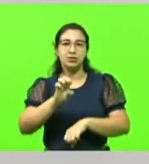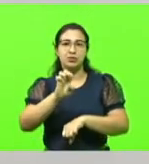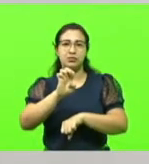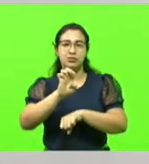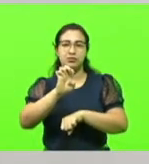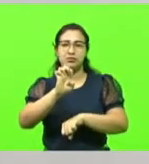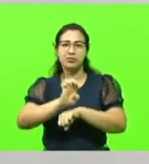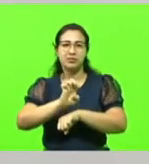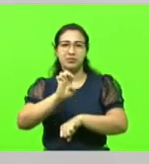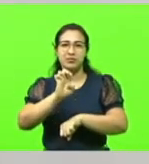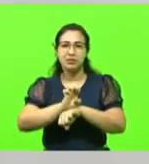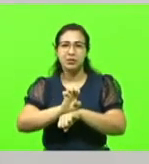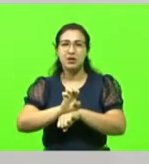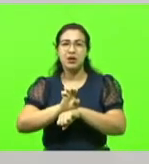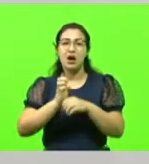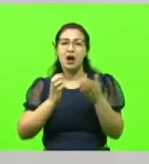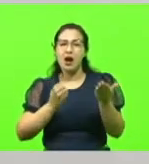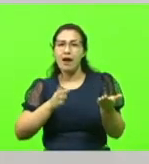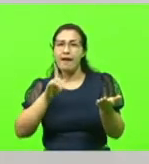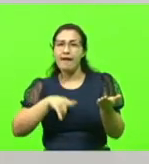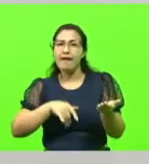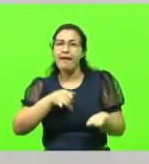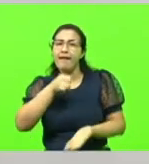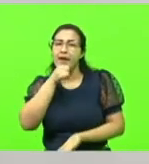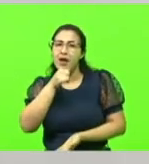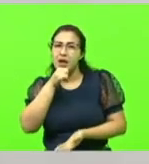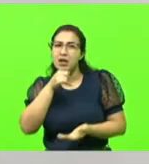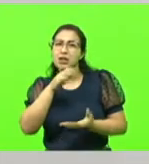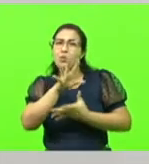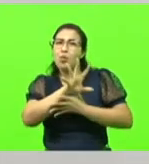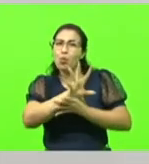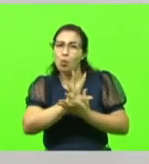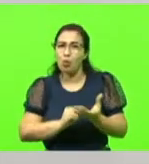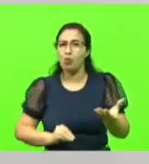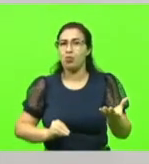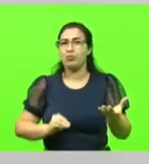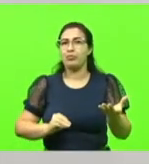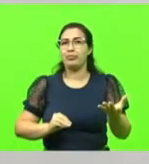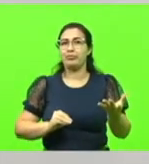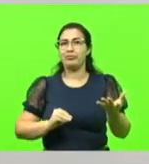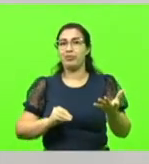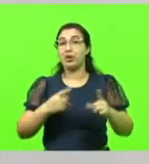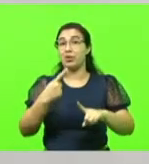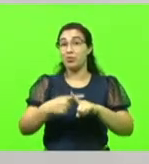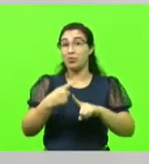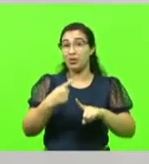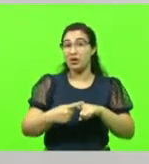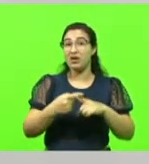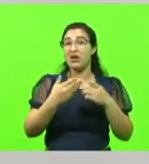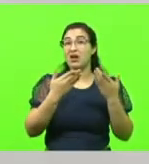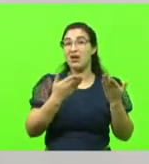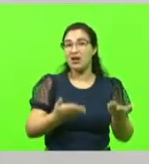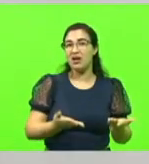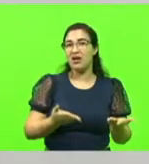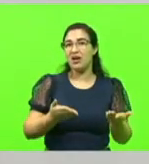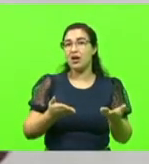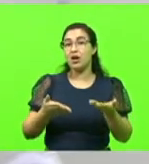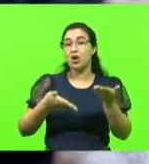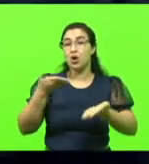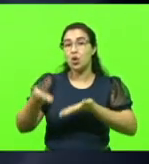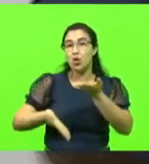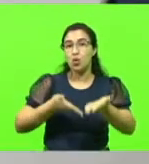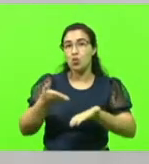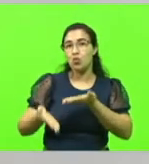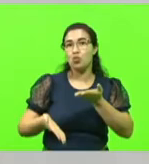um exemplo a ser seguido pela forma com que ela lida com as questões ambientais, como